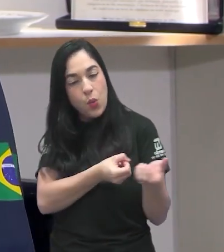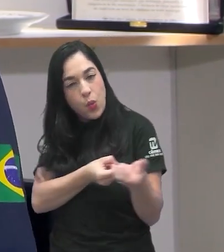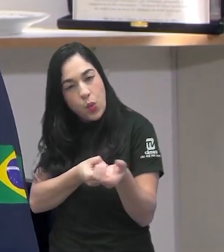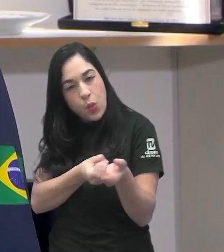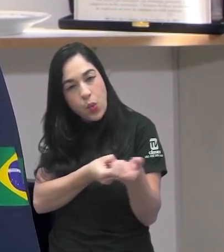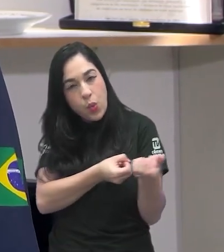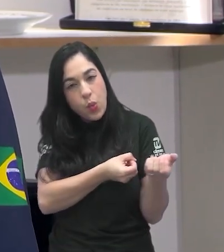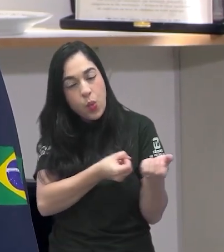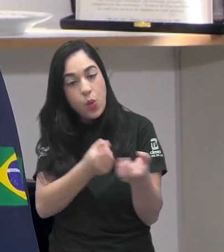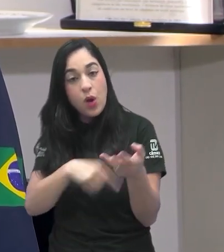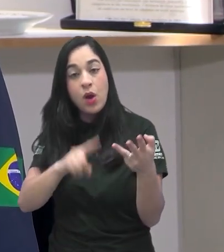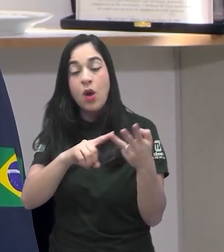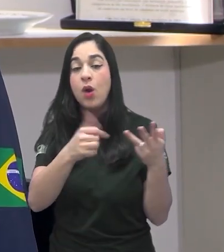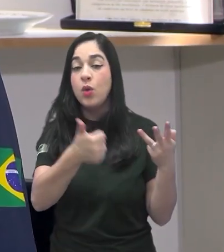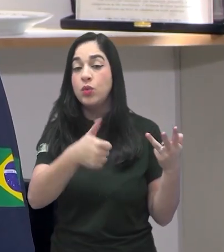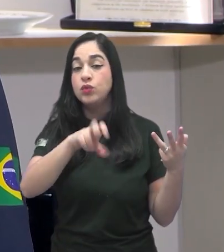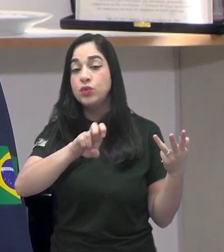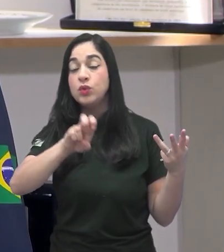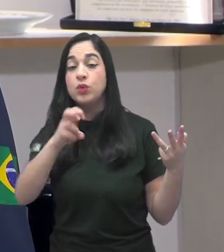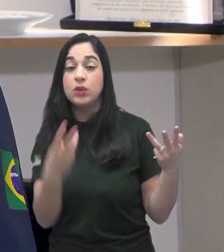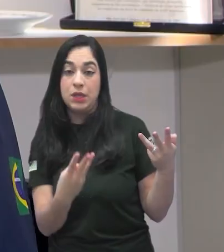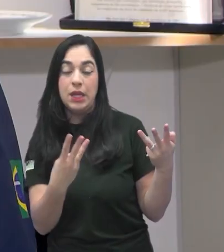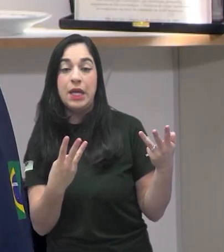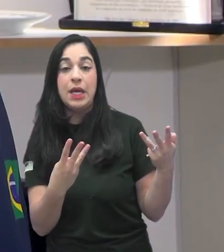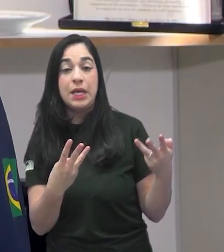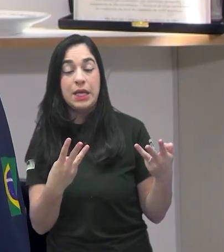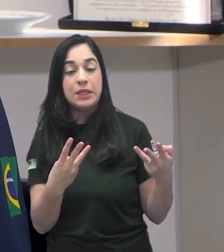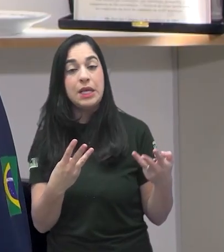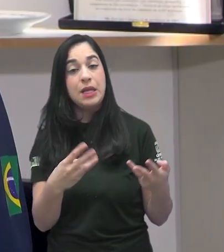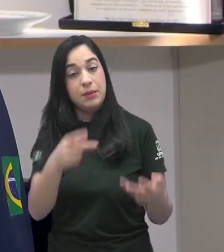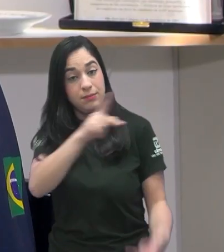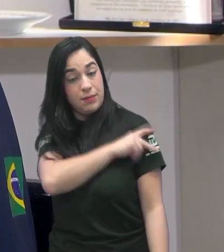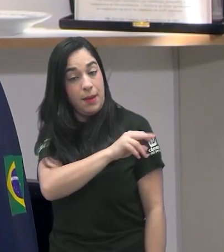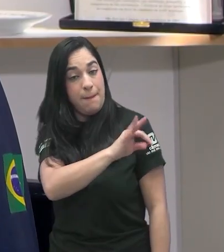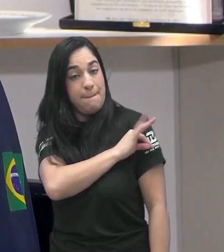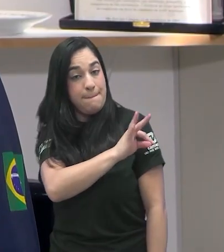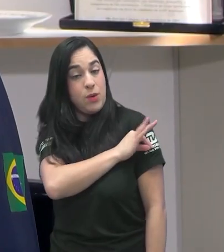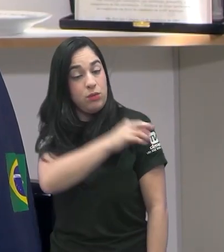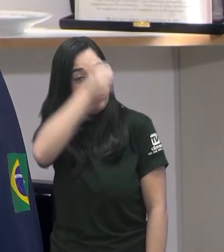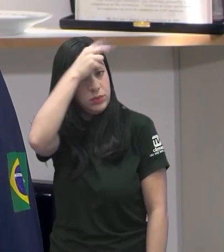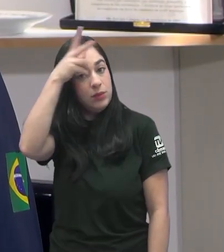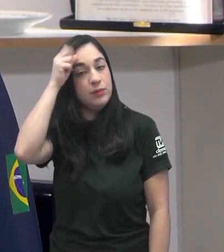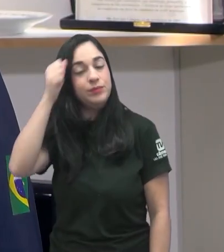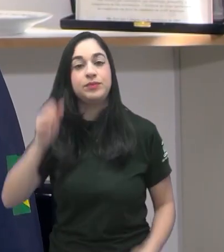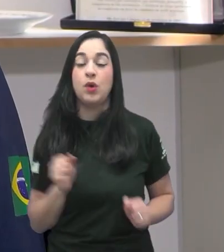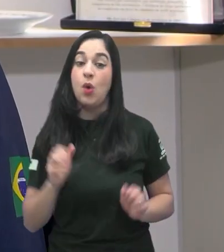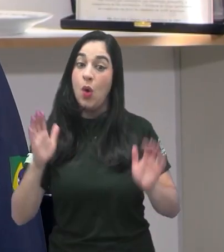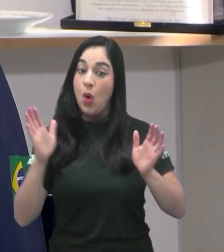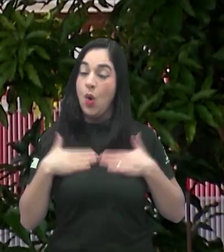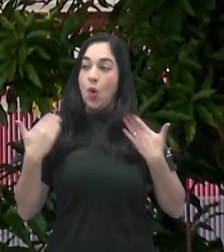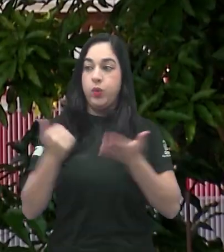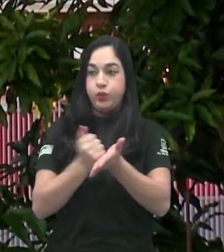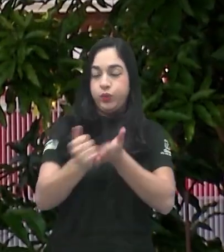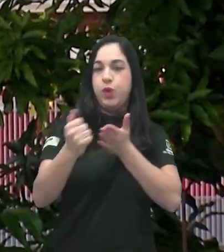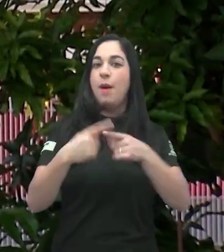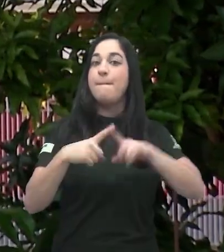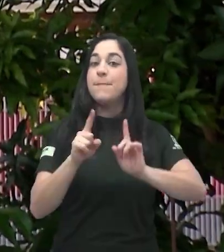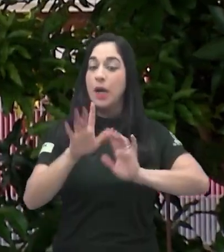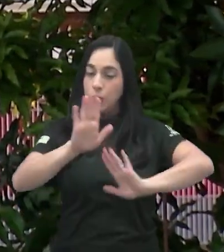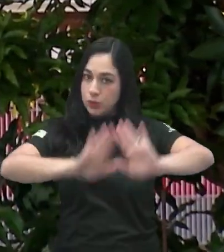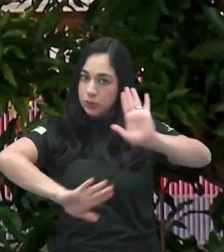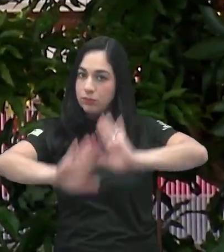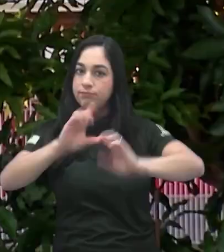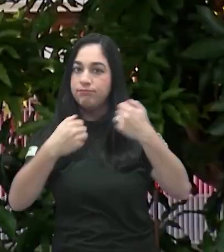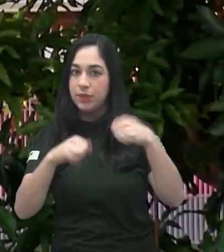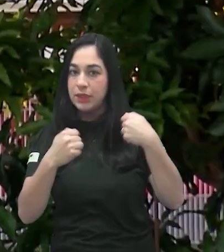também pode acionar 193, Corpo de Bombeiros, ou o 153 da Guarda Civil Municipal. O susto passou,